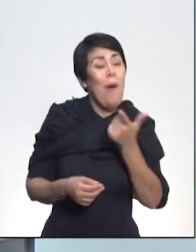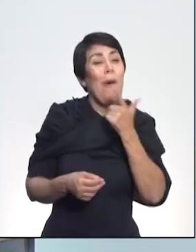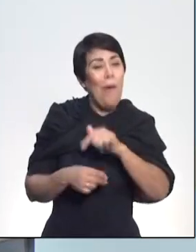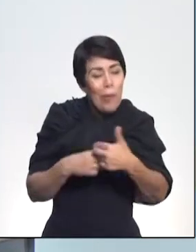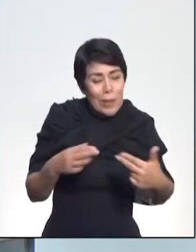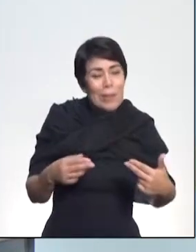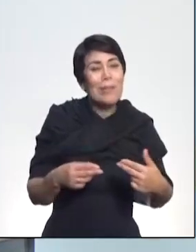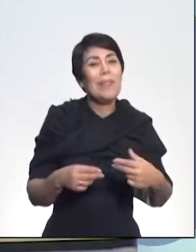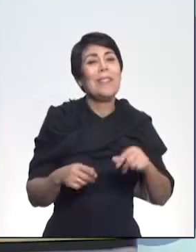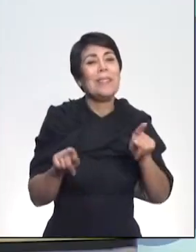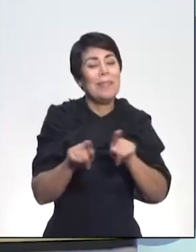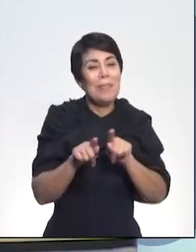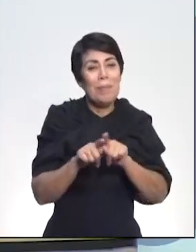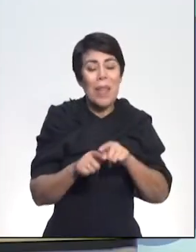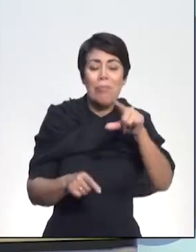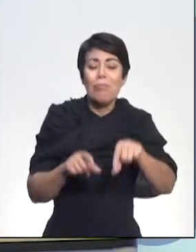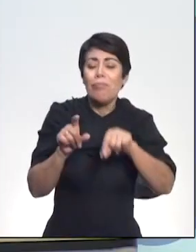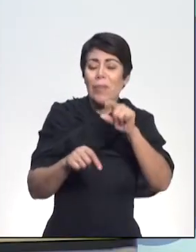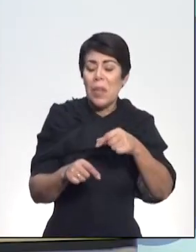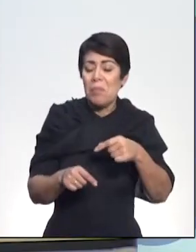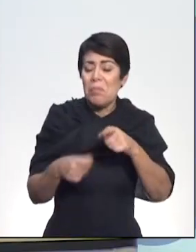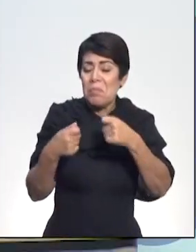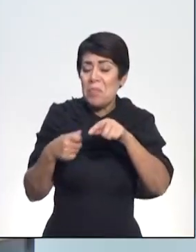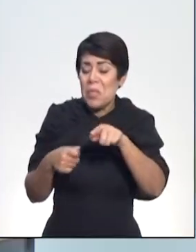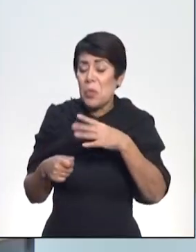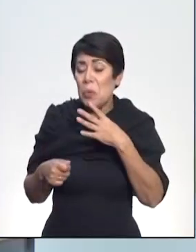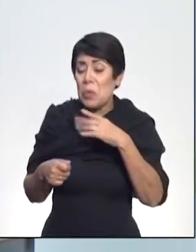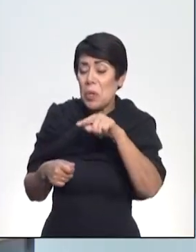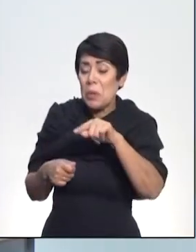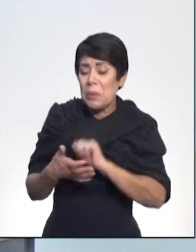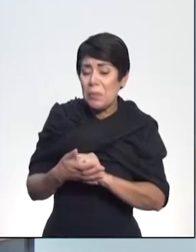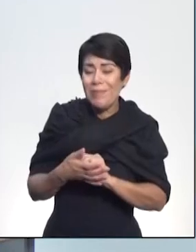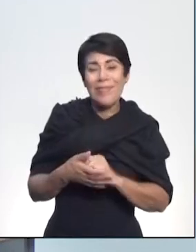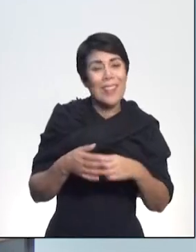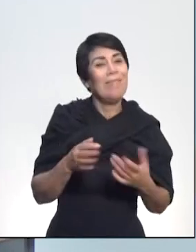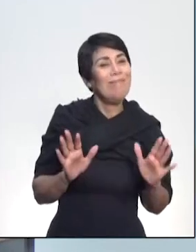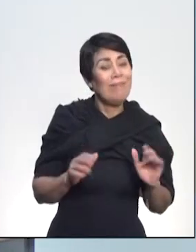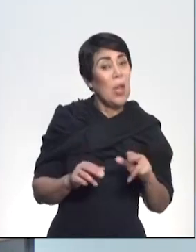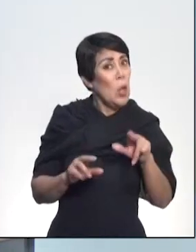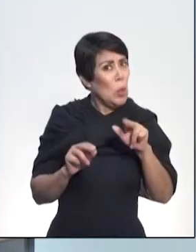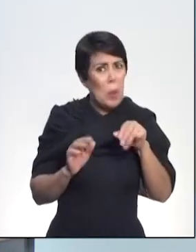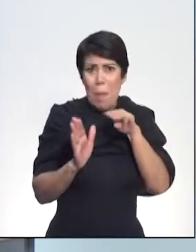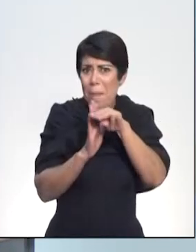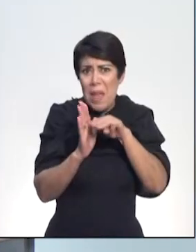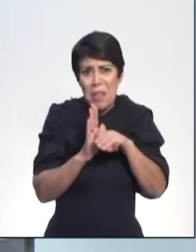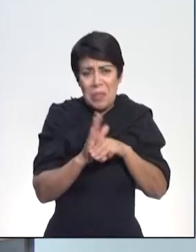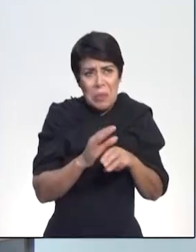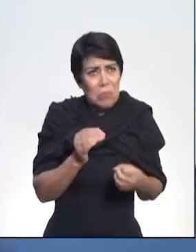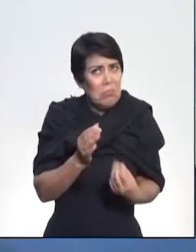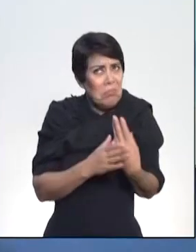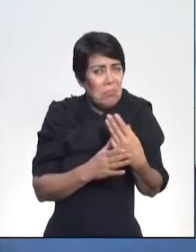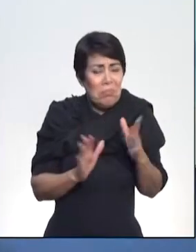outras realidades. E eu vou ser bem sincera, eu nunca criei um método